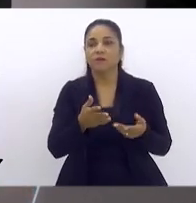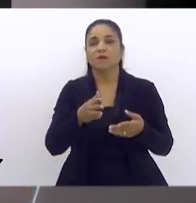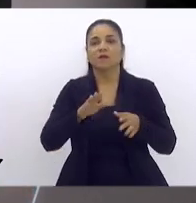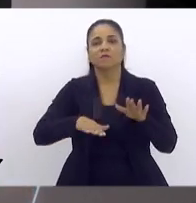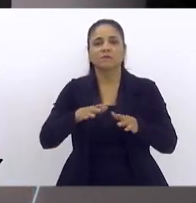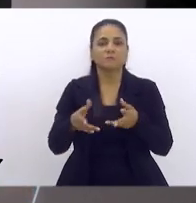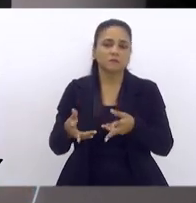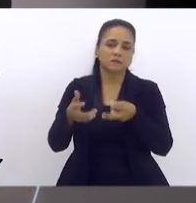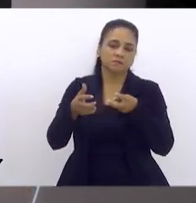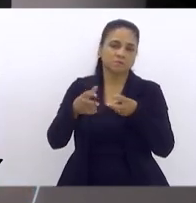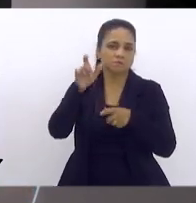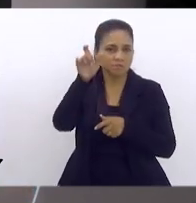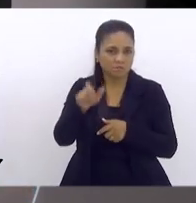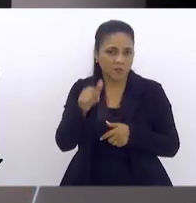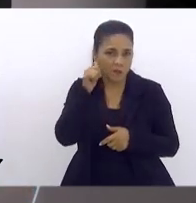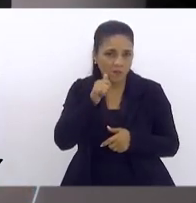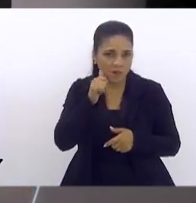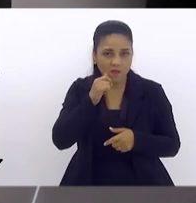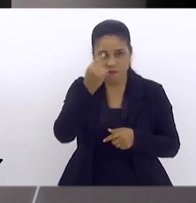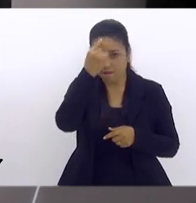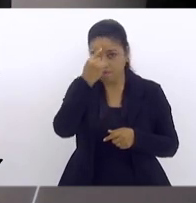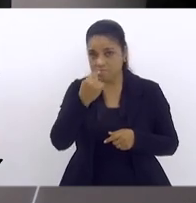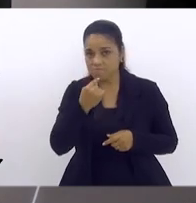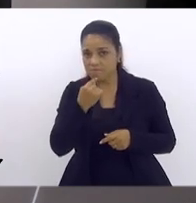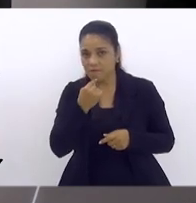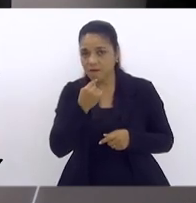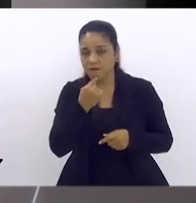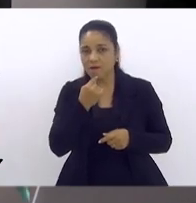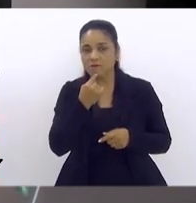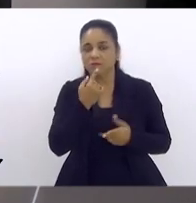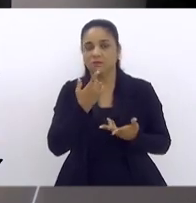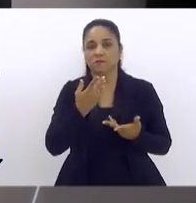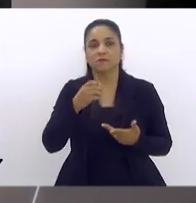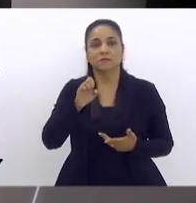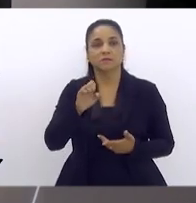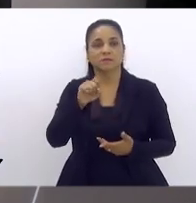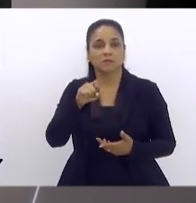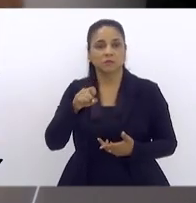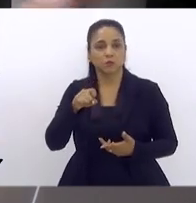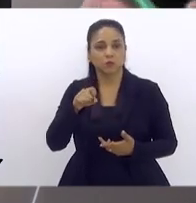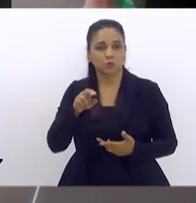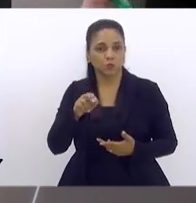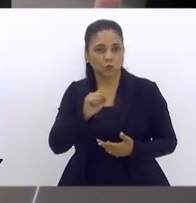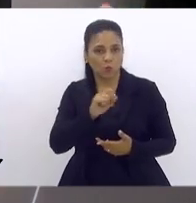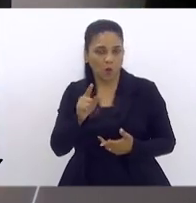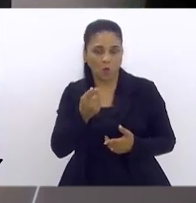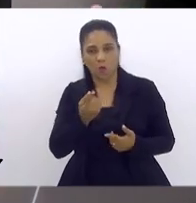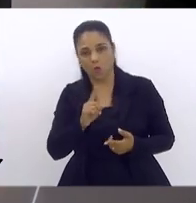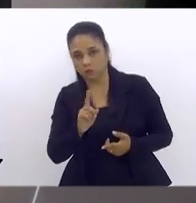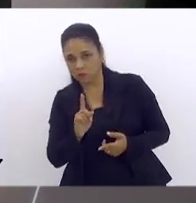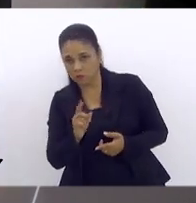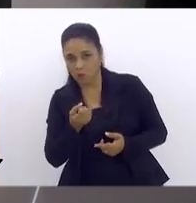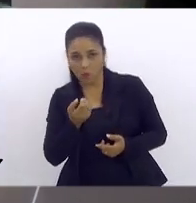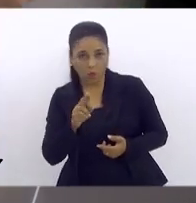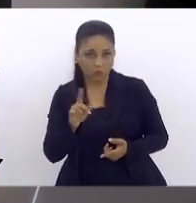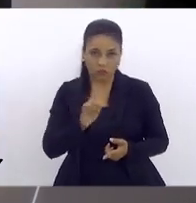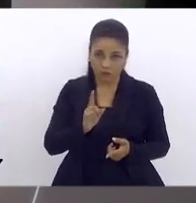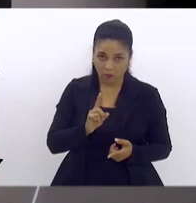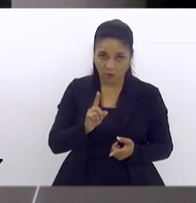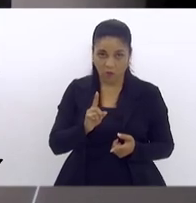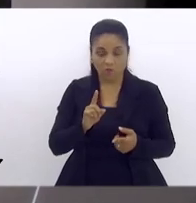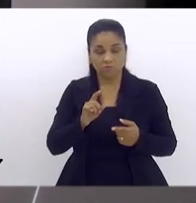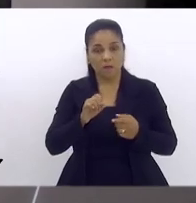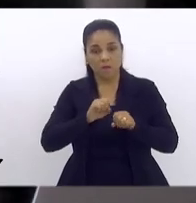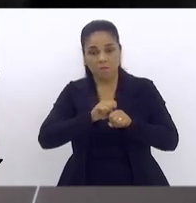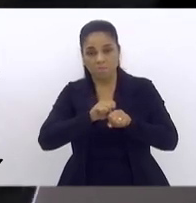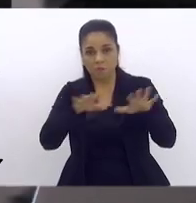mulheres têm suas imagens de cunho sexual ou não é viralizadas na internet a